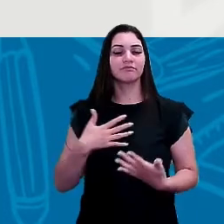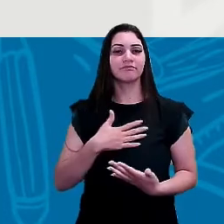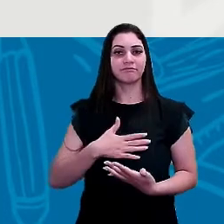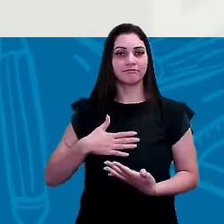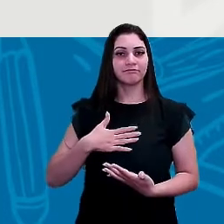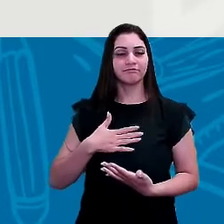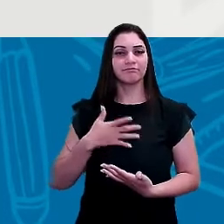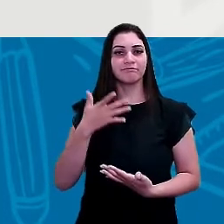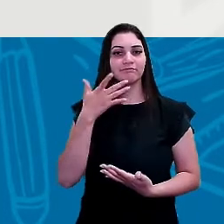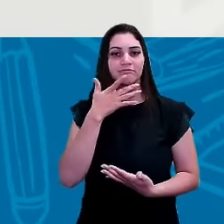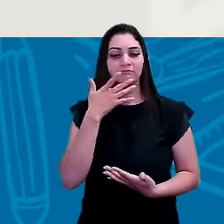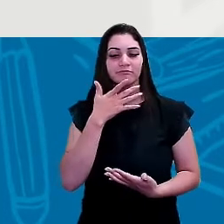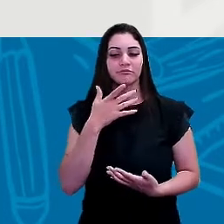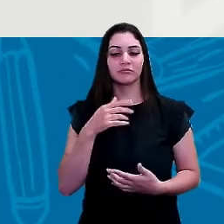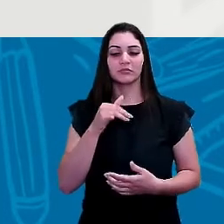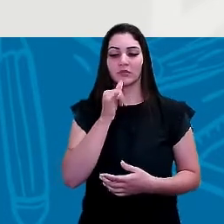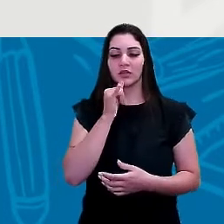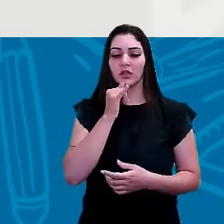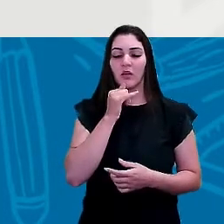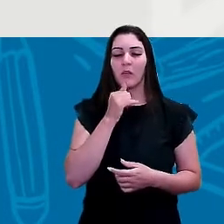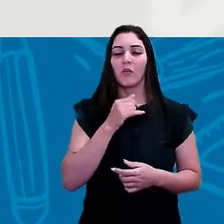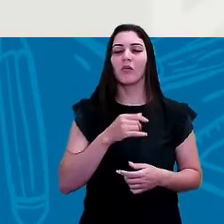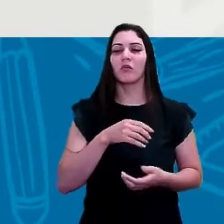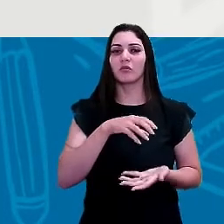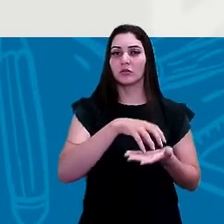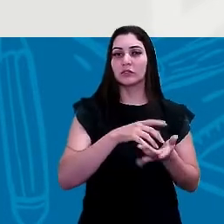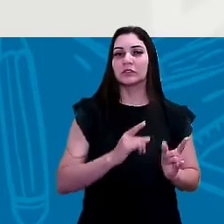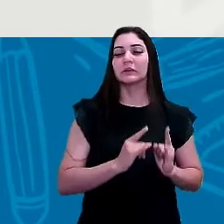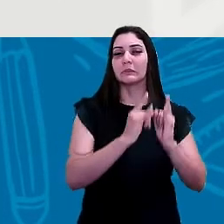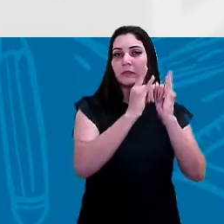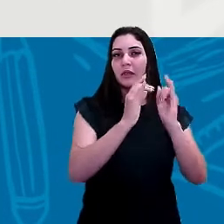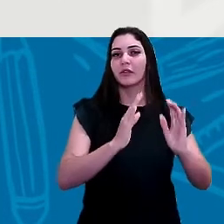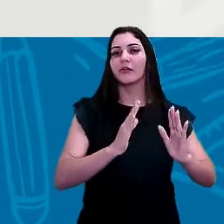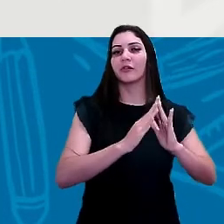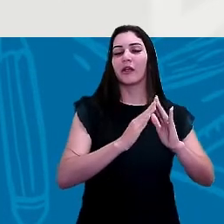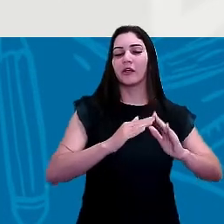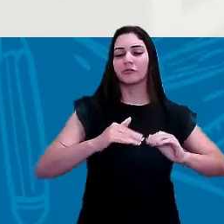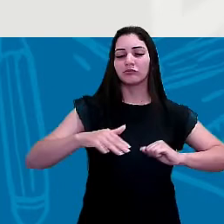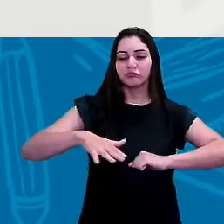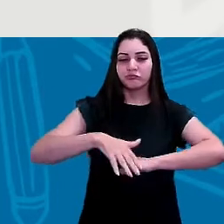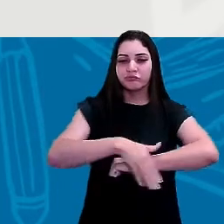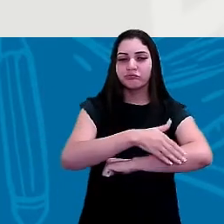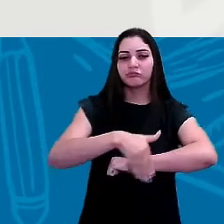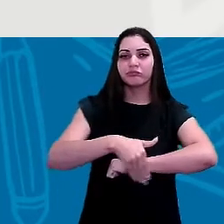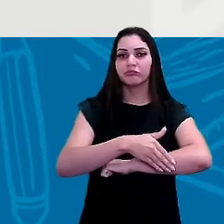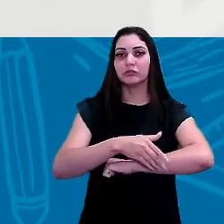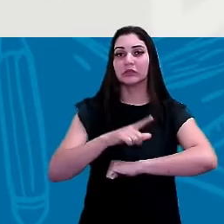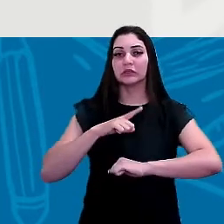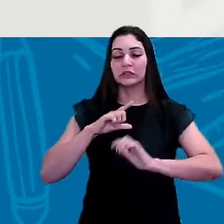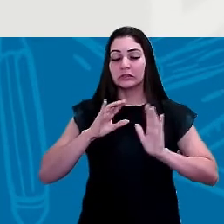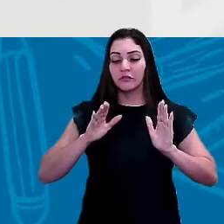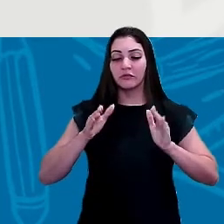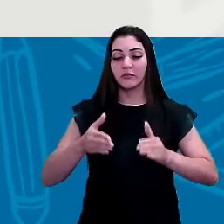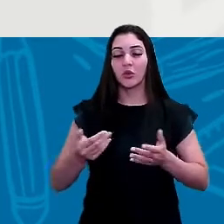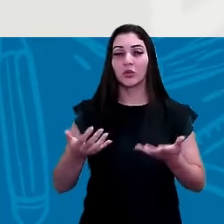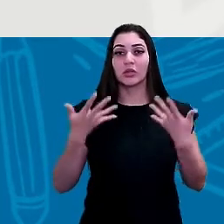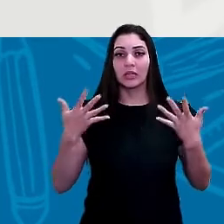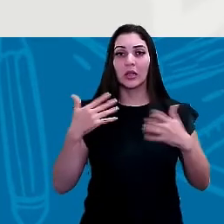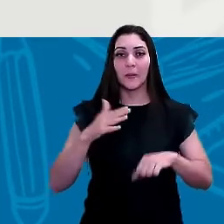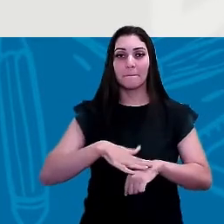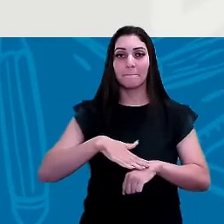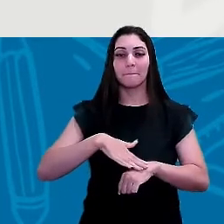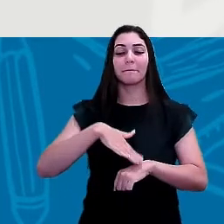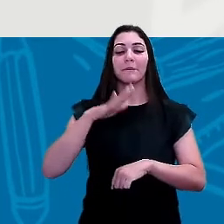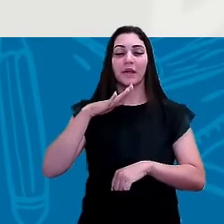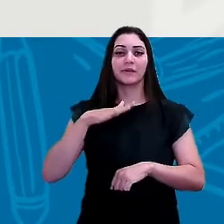grandes centros, né, com concreto, grandes prédios, casas, asfaltos, né, então há uma concentração de calor maior, né, a